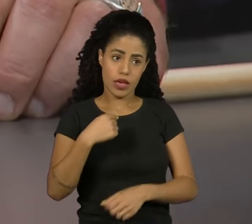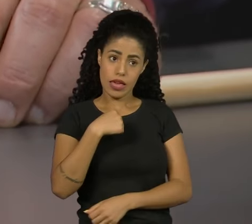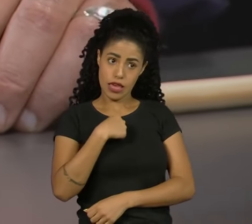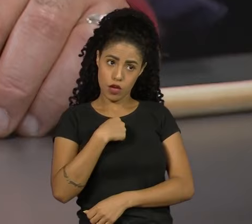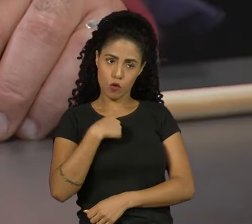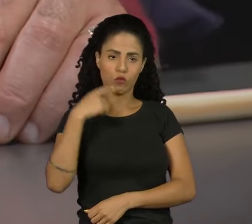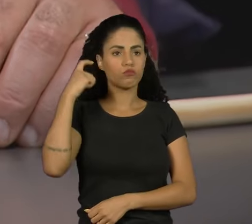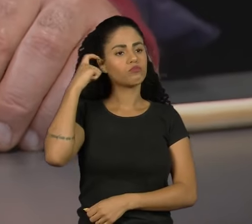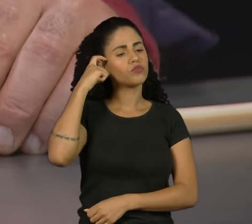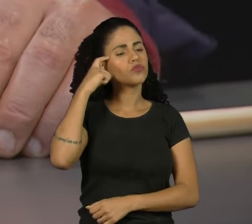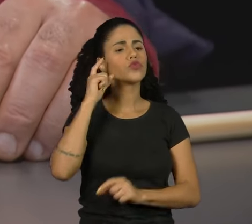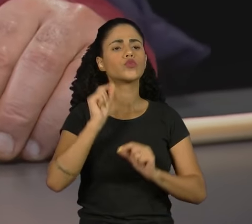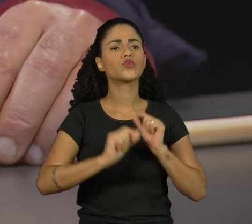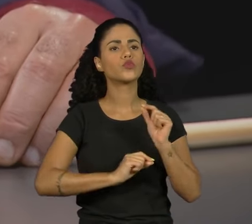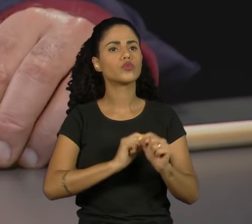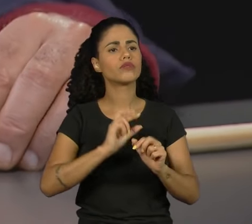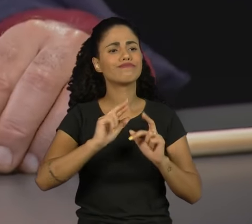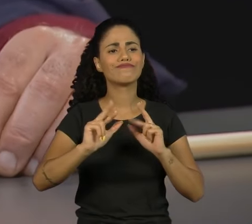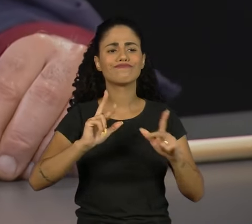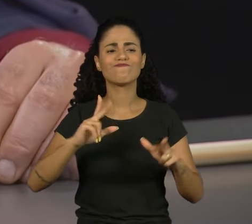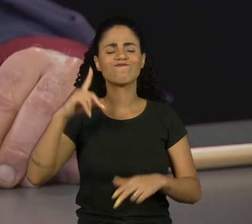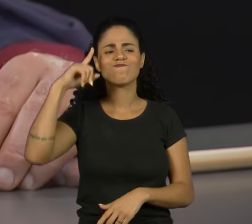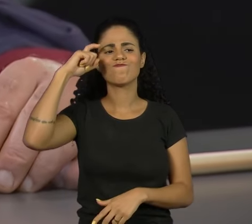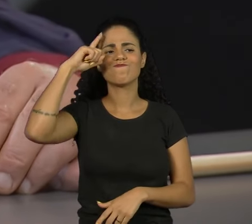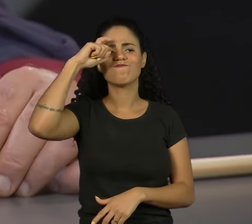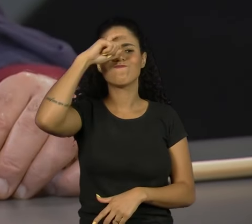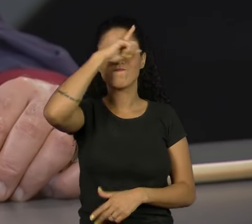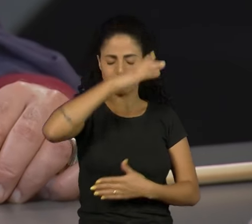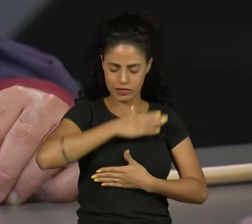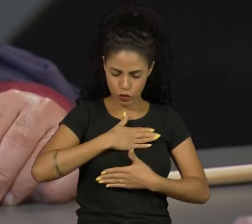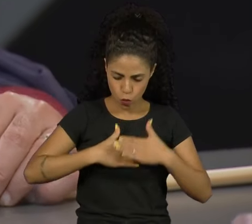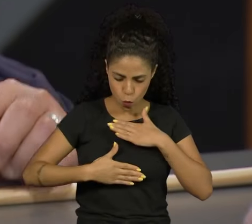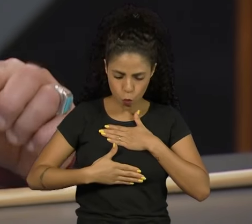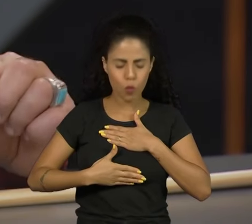me defrontei com muitas dificuldades corporais